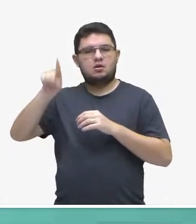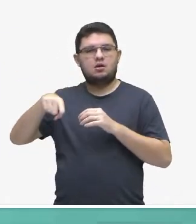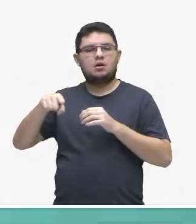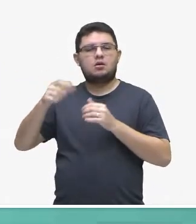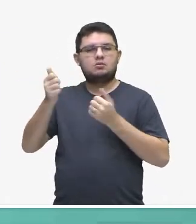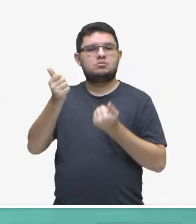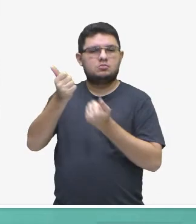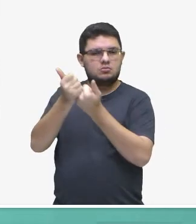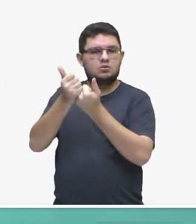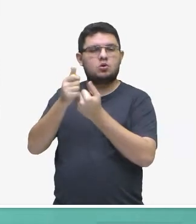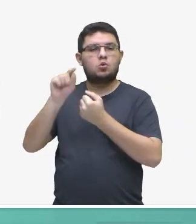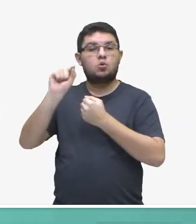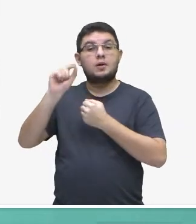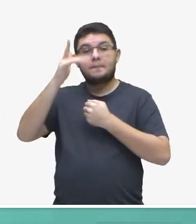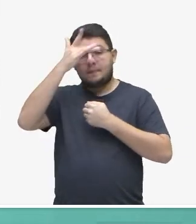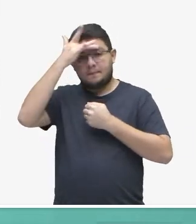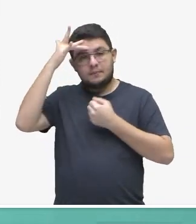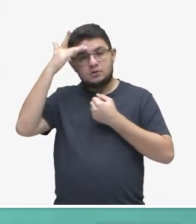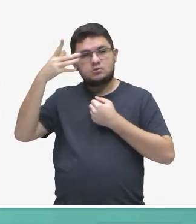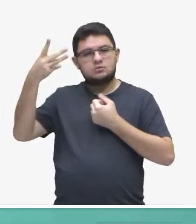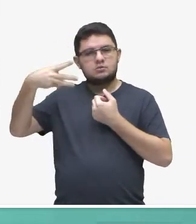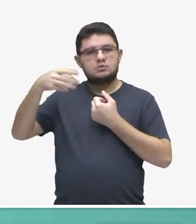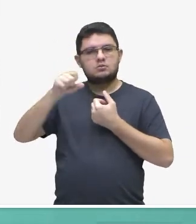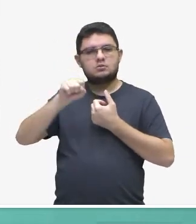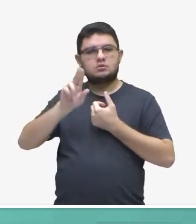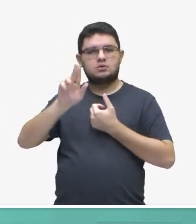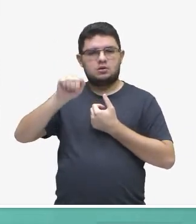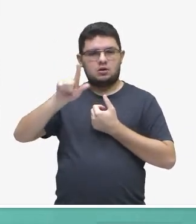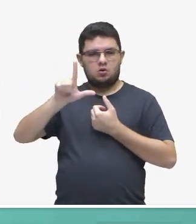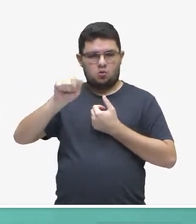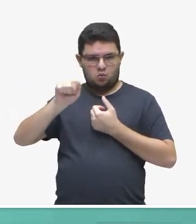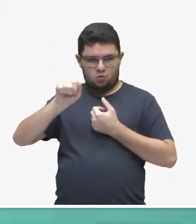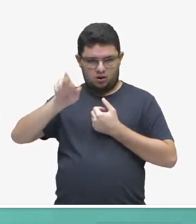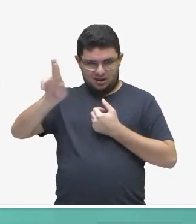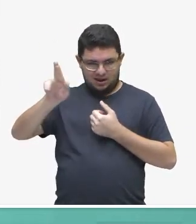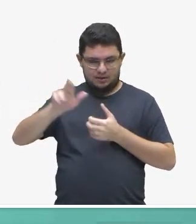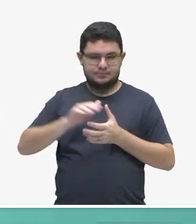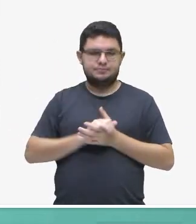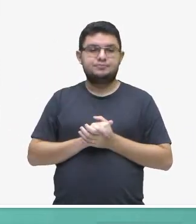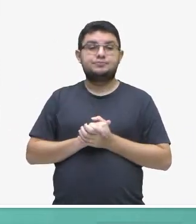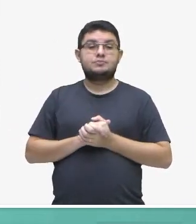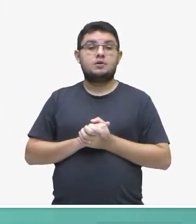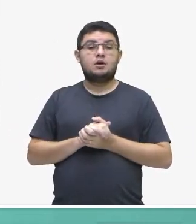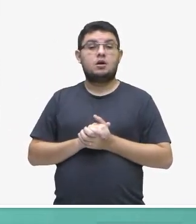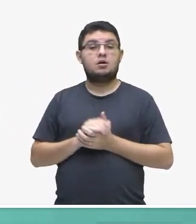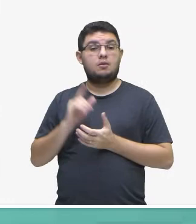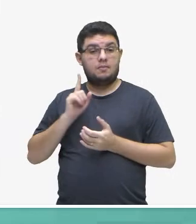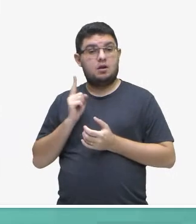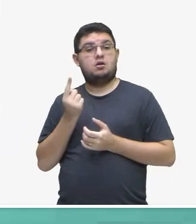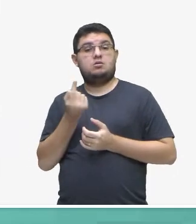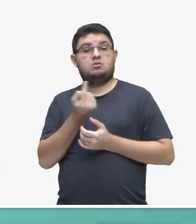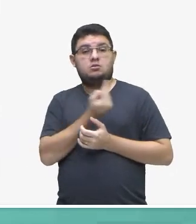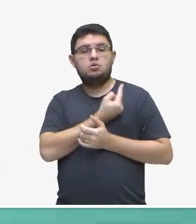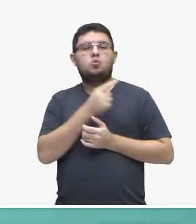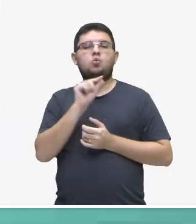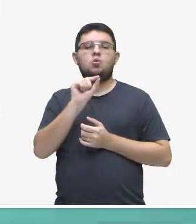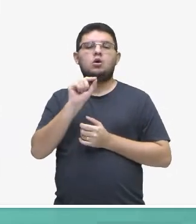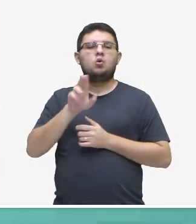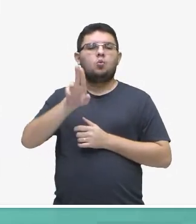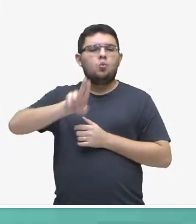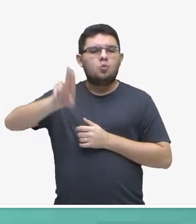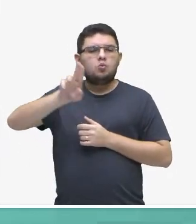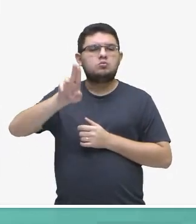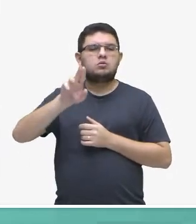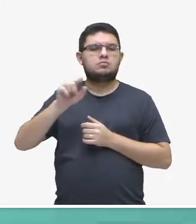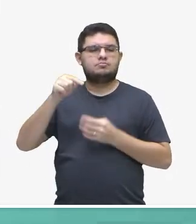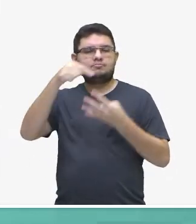para a terceira pessoa do singular. Entendam que para eu utilizar as double age words, eu tenho que entender